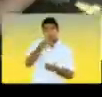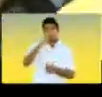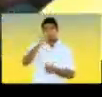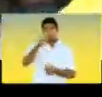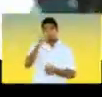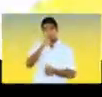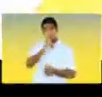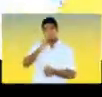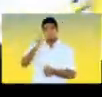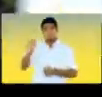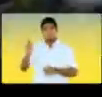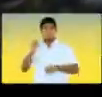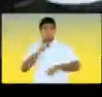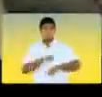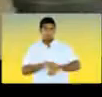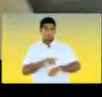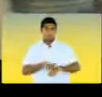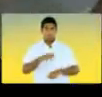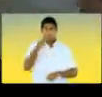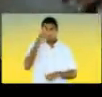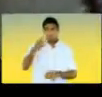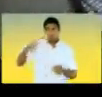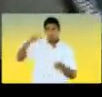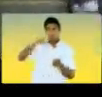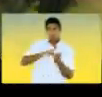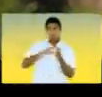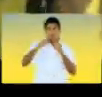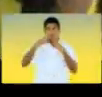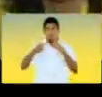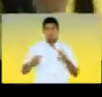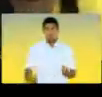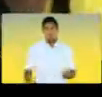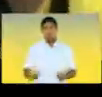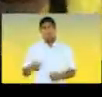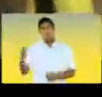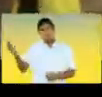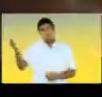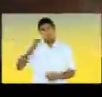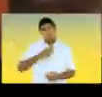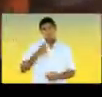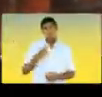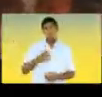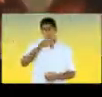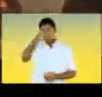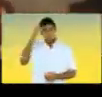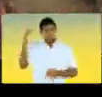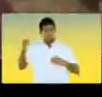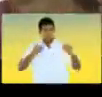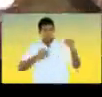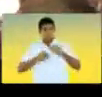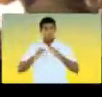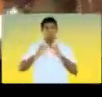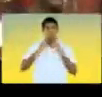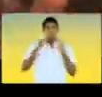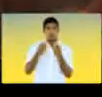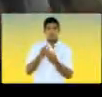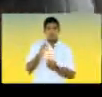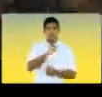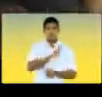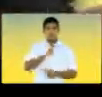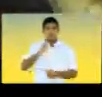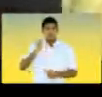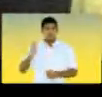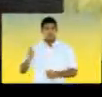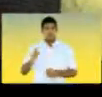às 18h55 em nosso Comitê do Livramento. Venha, traga mais gente. É